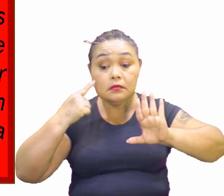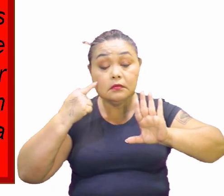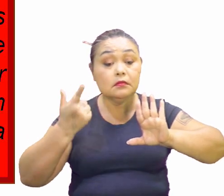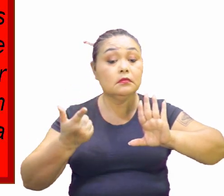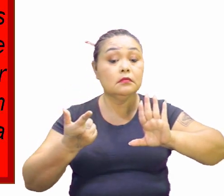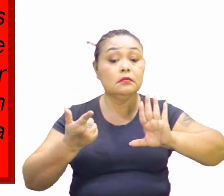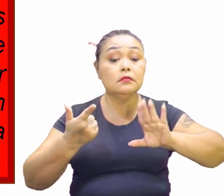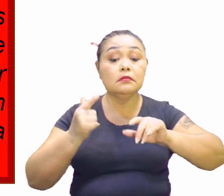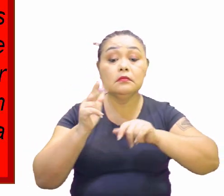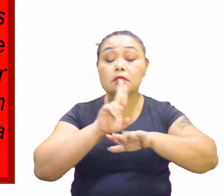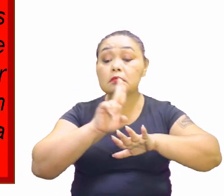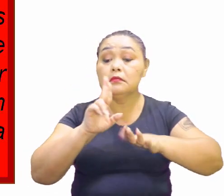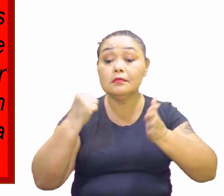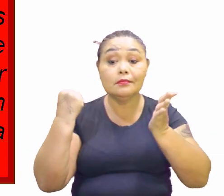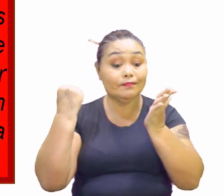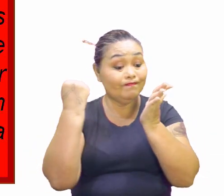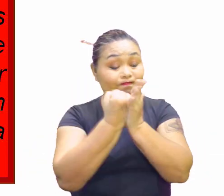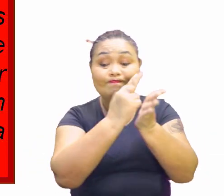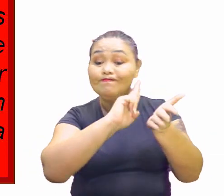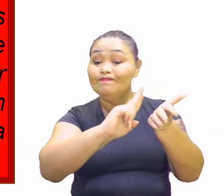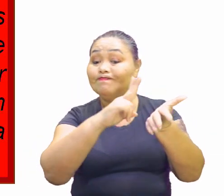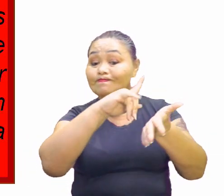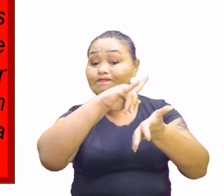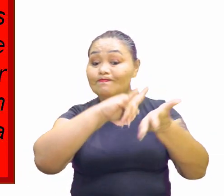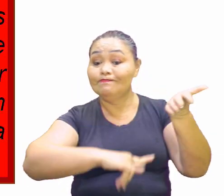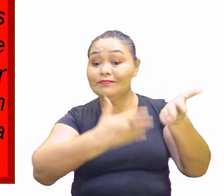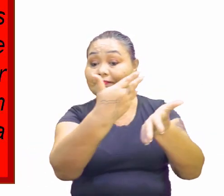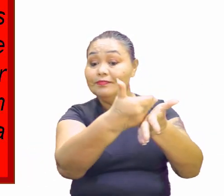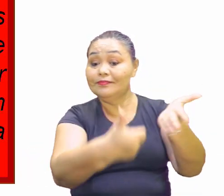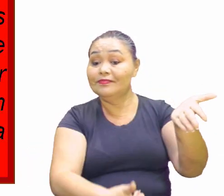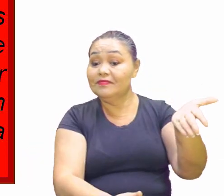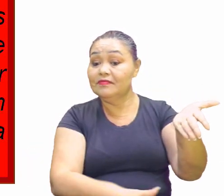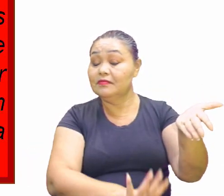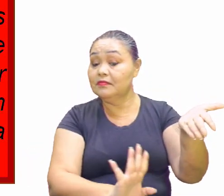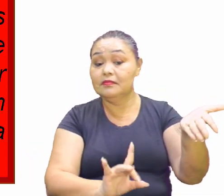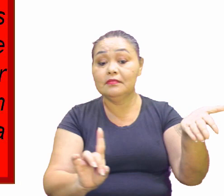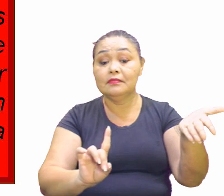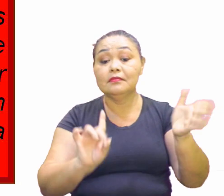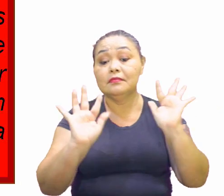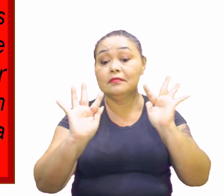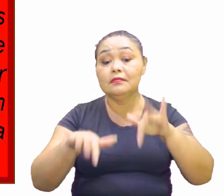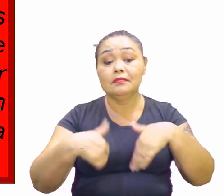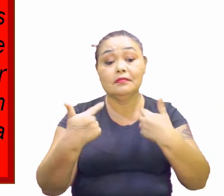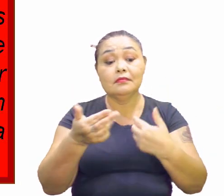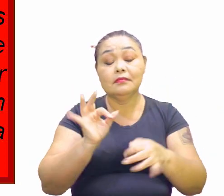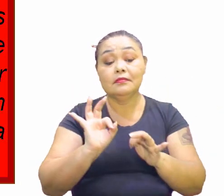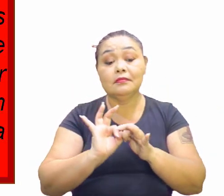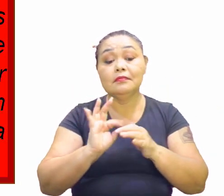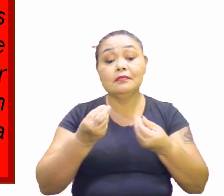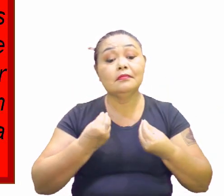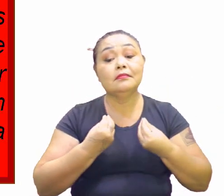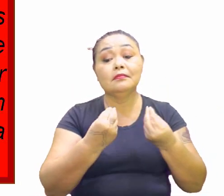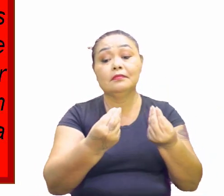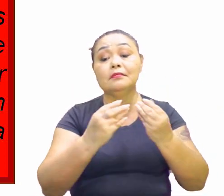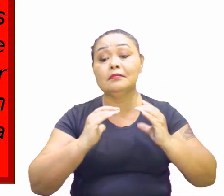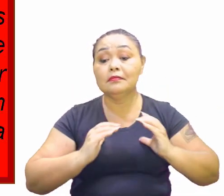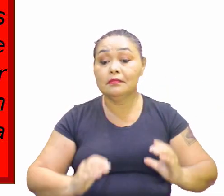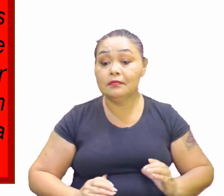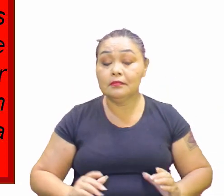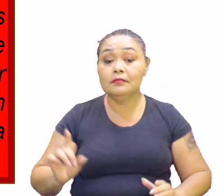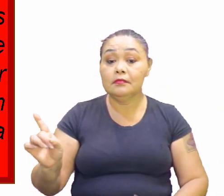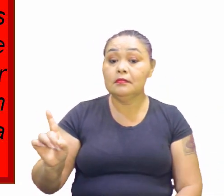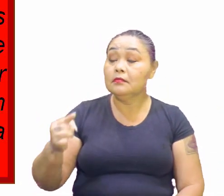invisibilizados, né? Sem nome oficial, sem reconhecimento pelo Estado e, por fim, sem a dignidade do